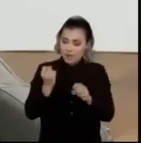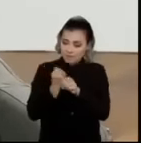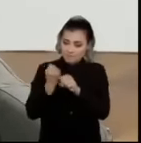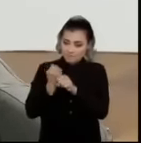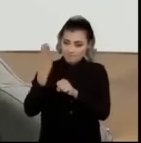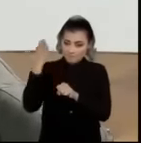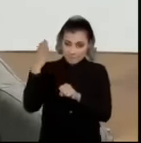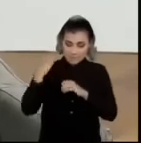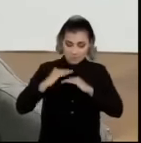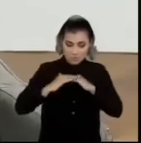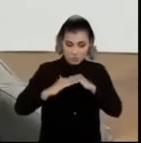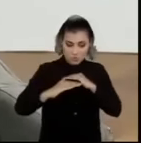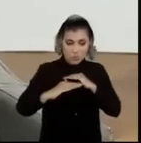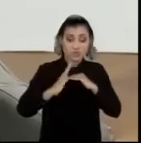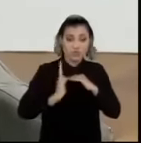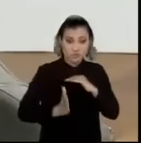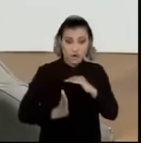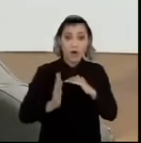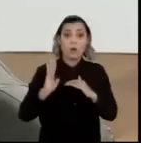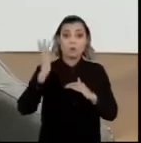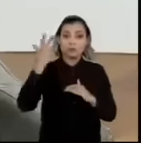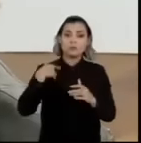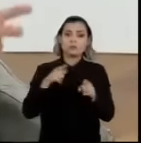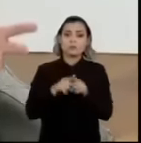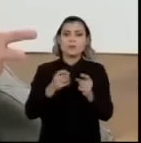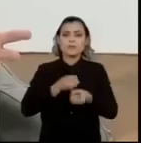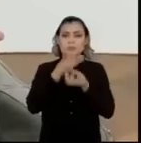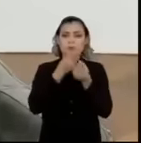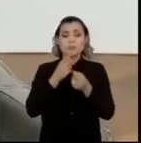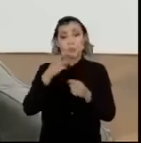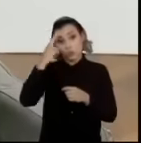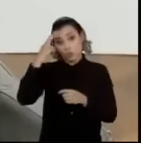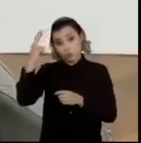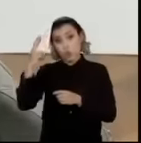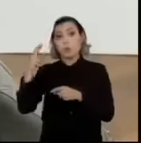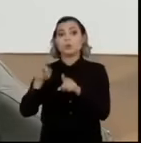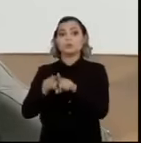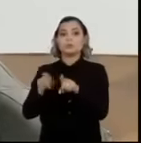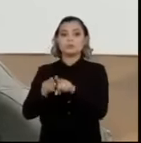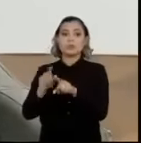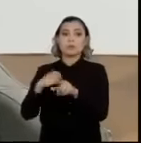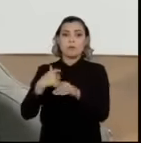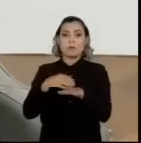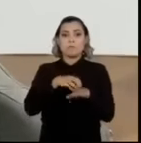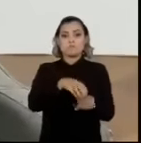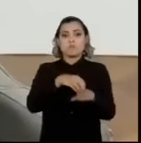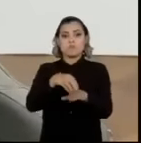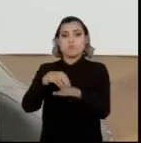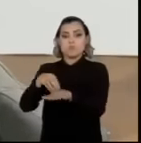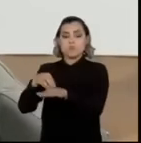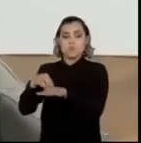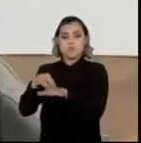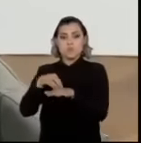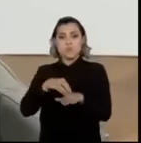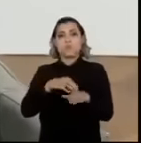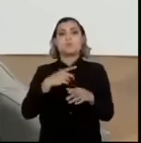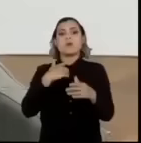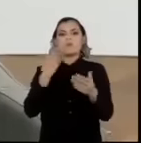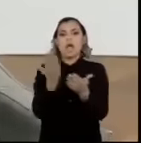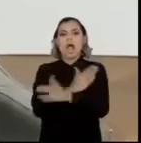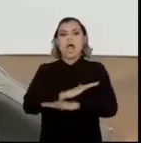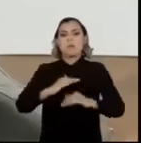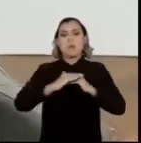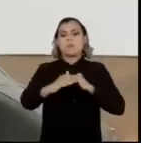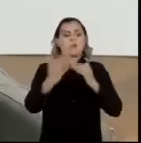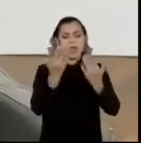pavimentada e por diversas razões, inclusive há informações de que os donos de barco, para não ter concorrência do transporte do modal rodoviário, mandaram tirar a